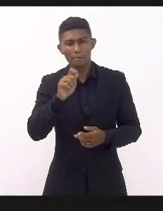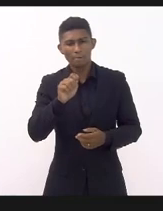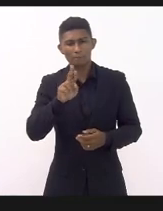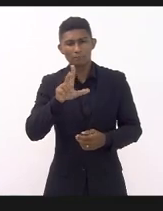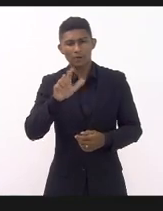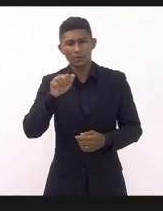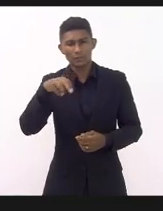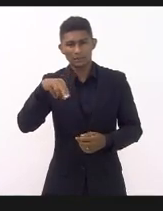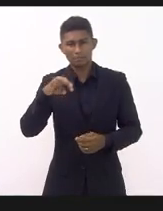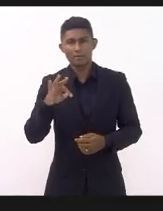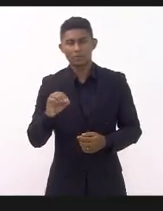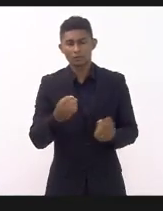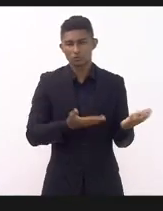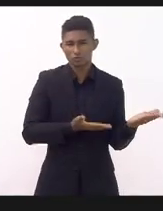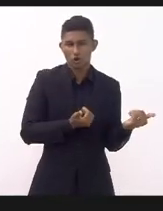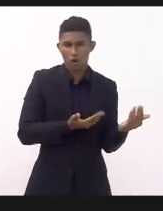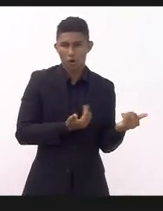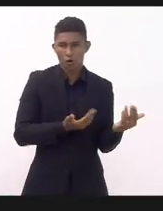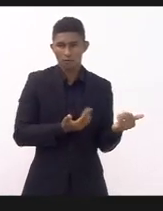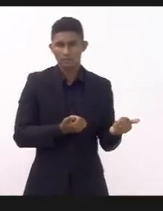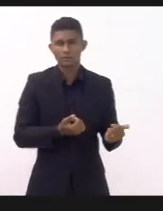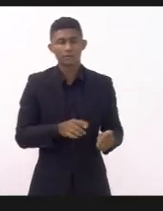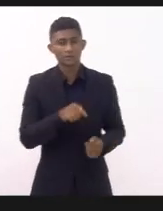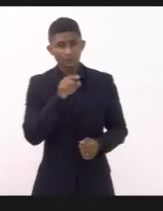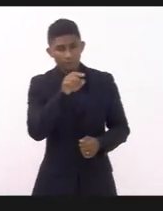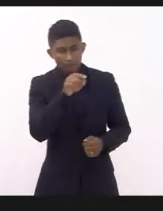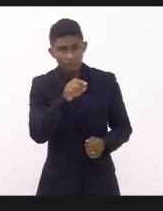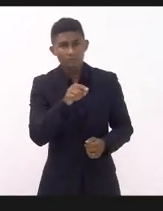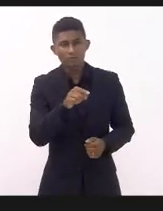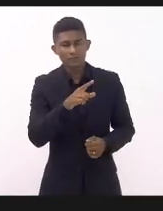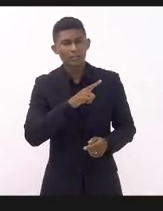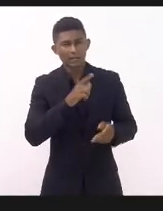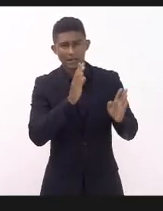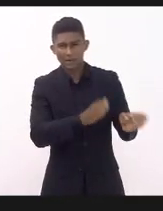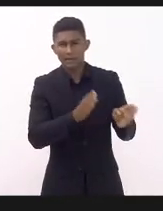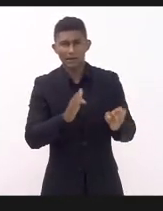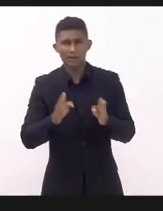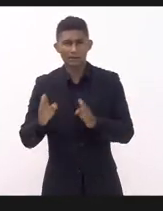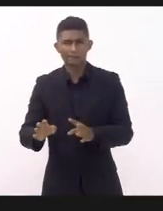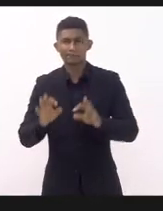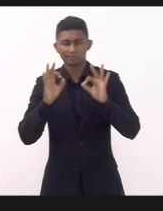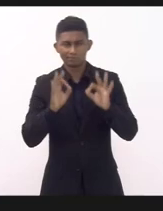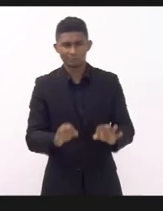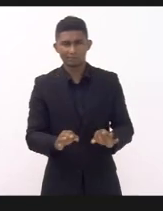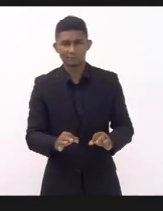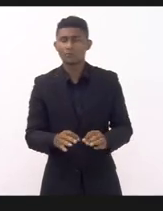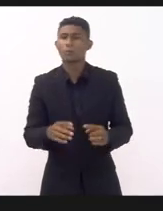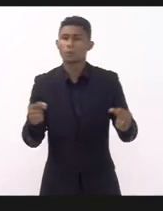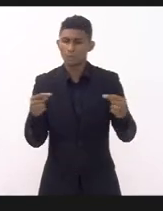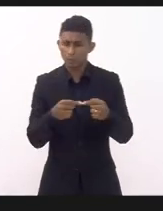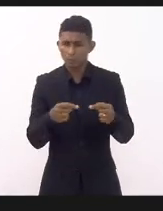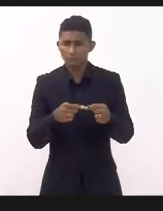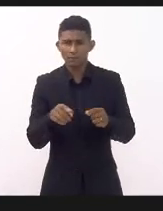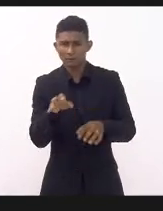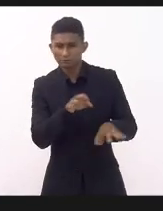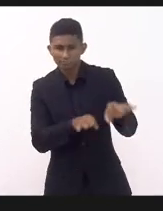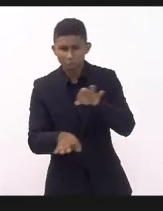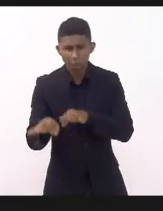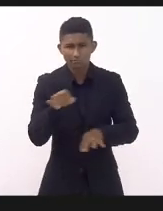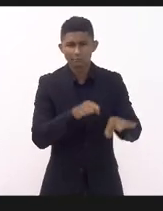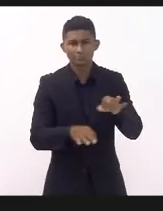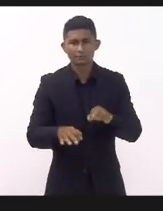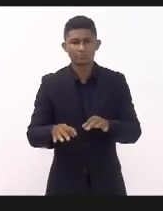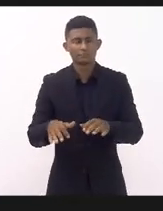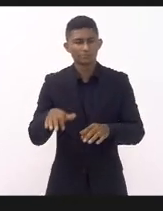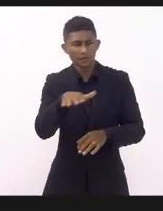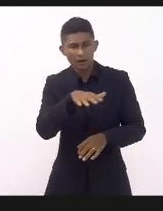fazendo as etapas de capacitação do projeto e isso envolve essa preparação regional.